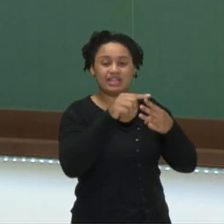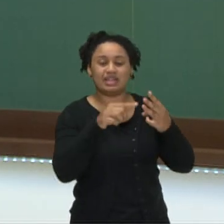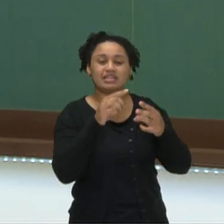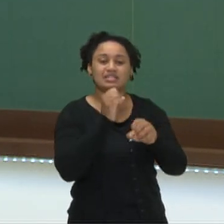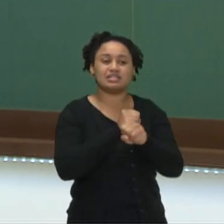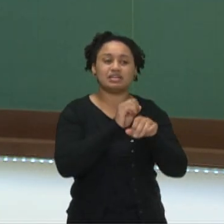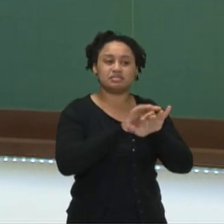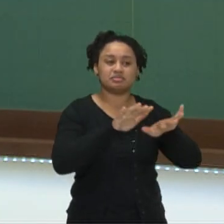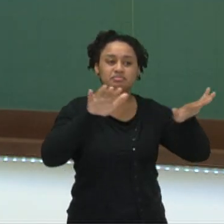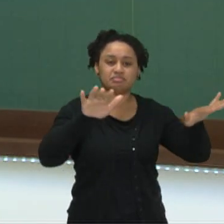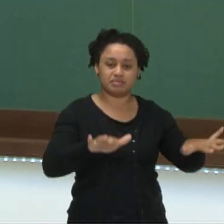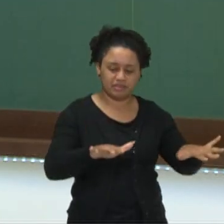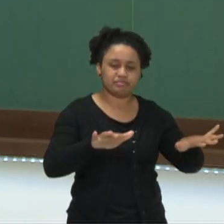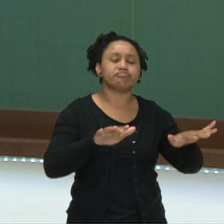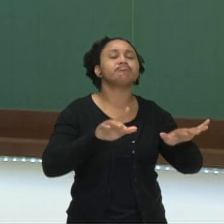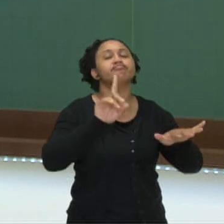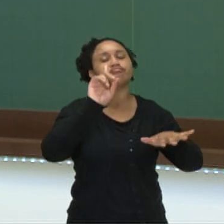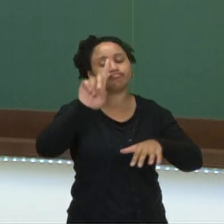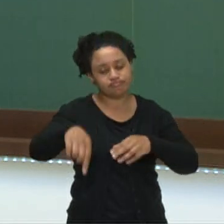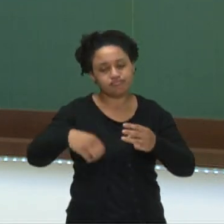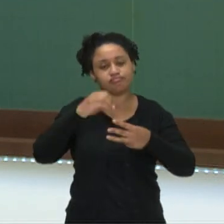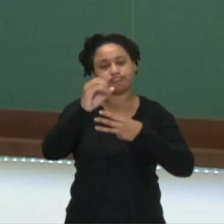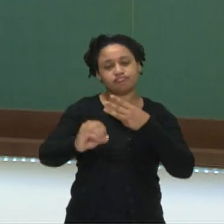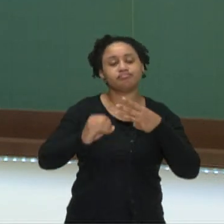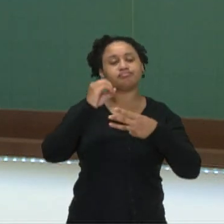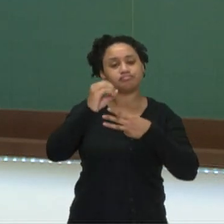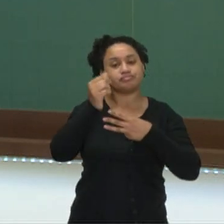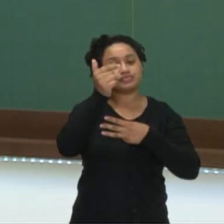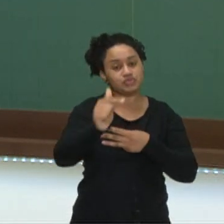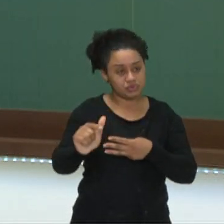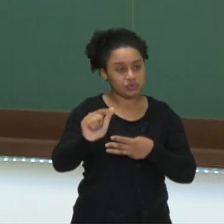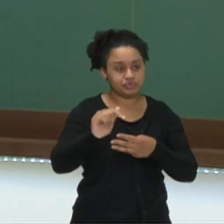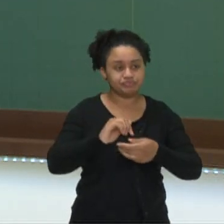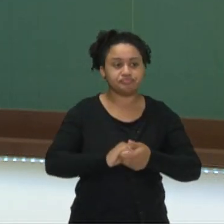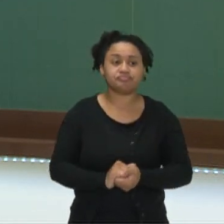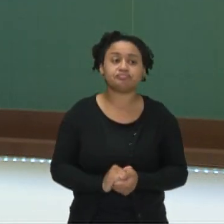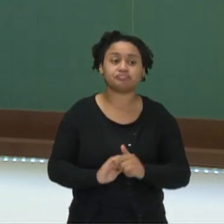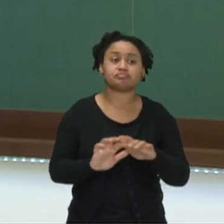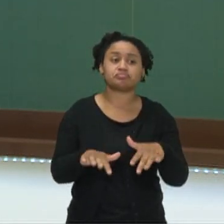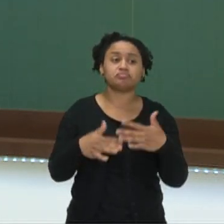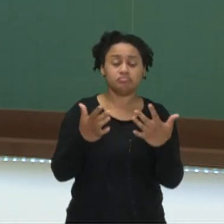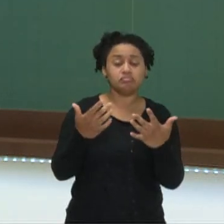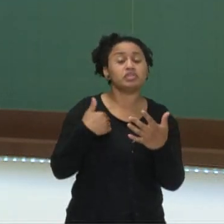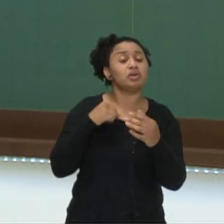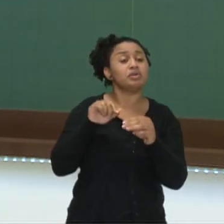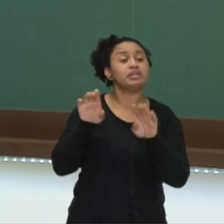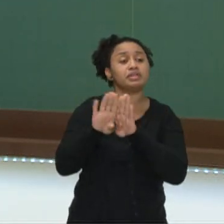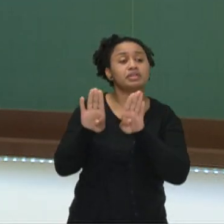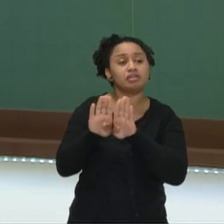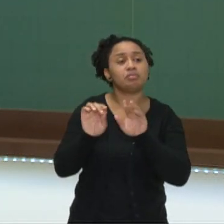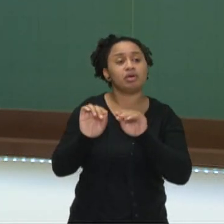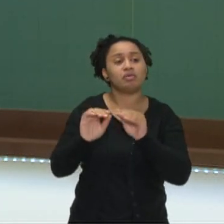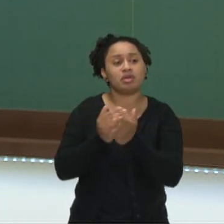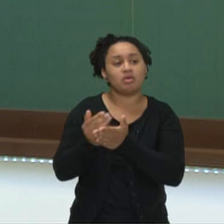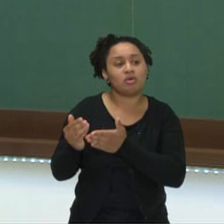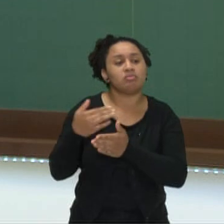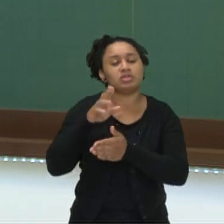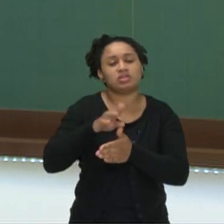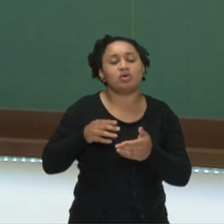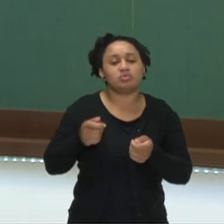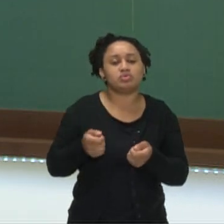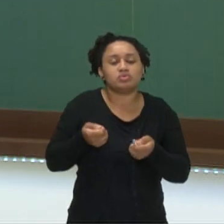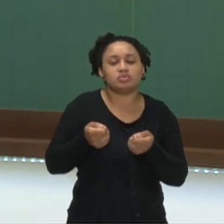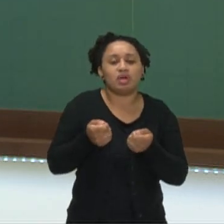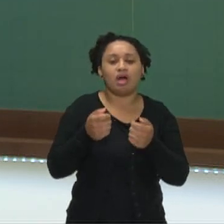no peito, ali um arado, né? Coloca no peito de um cavalo. Isso possibilitou ali o animal trabalhar por mais tempo e tudo mais.